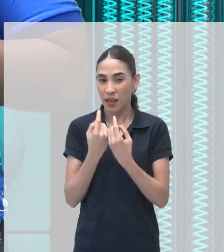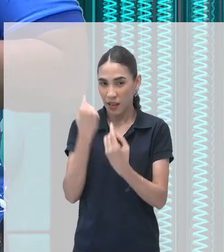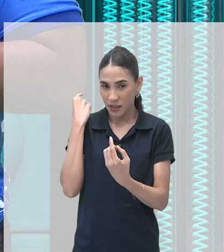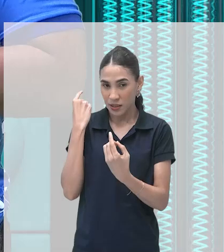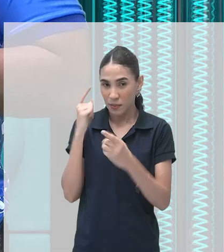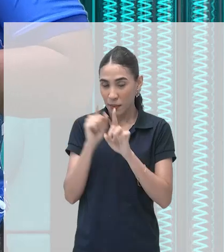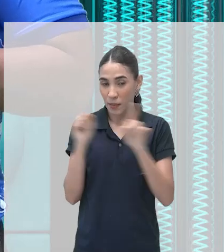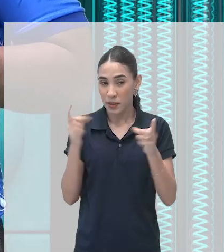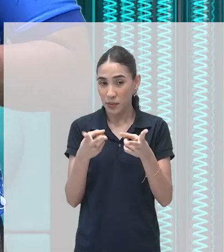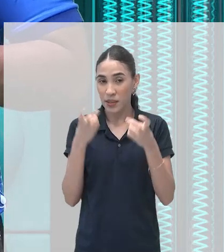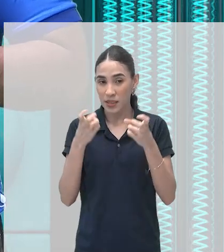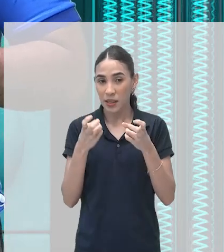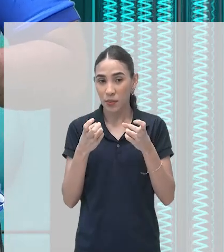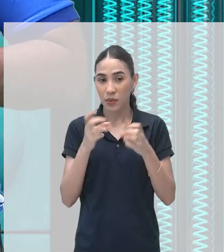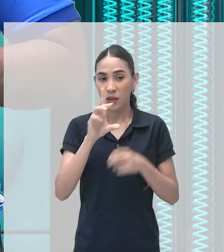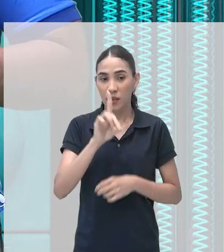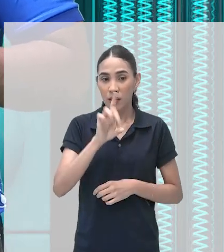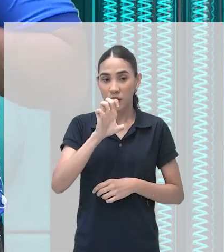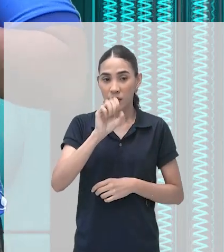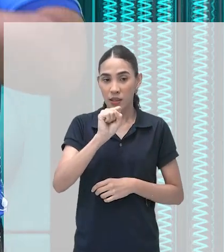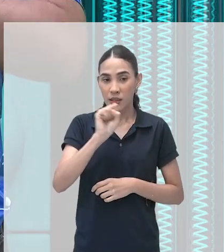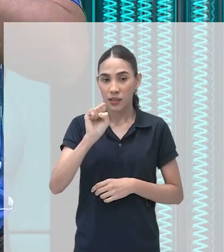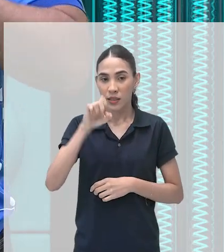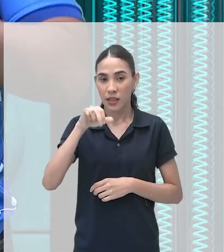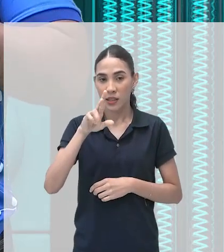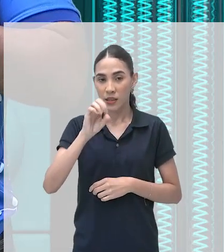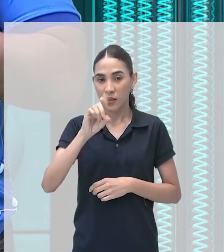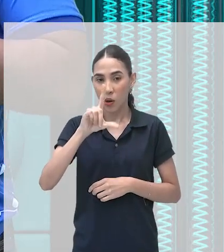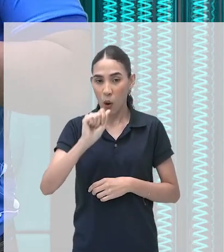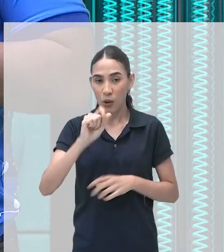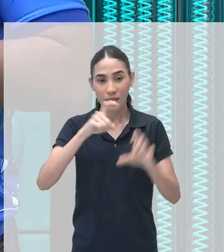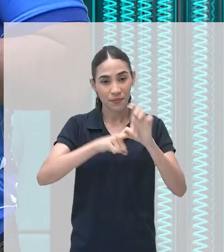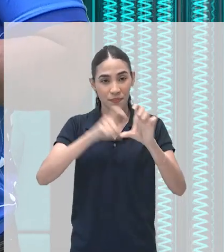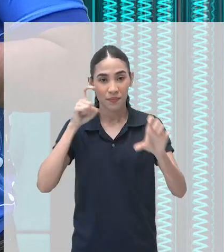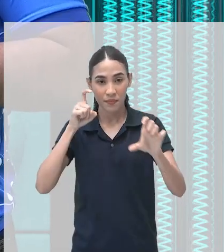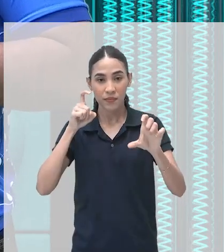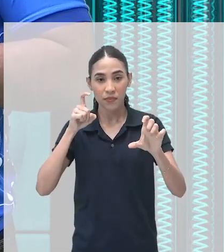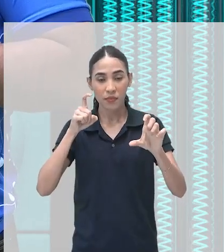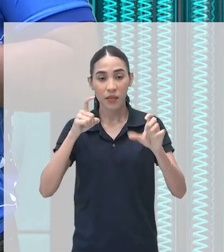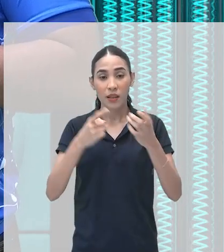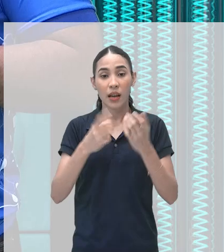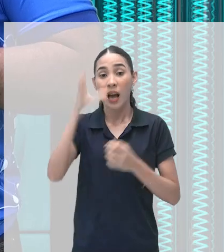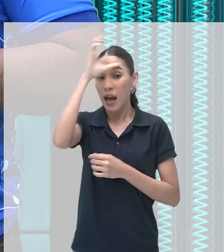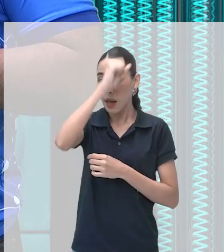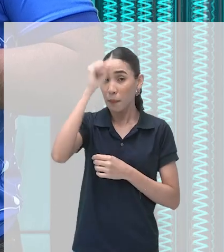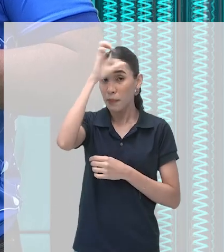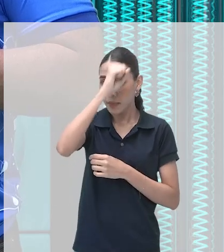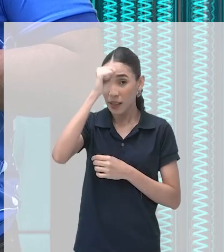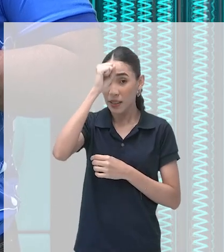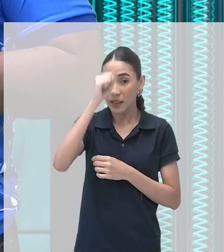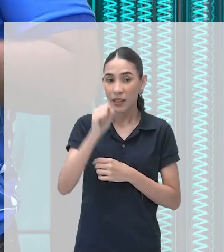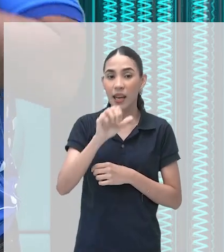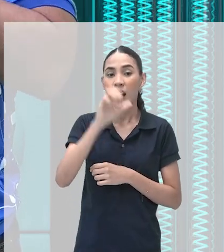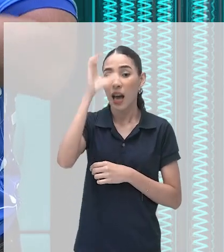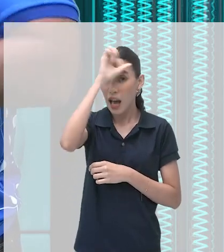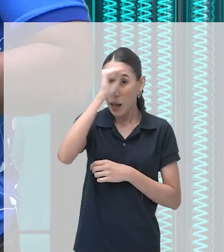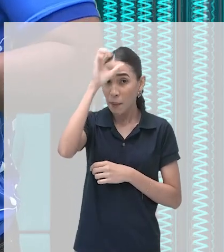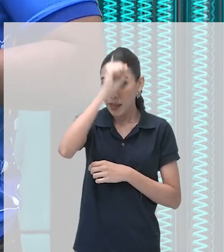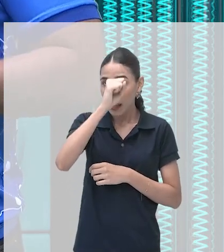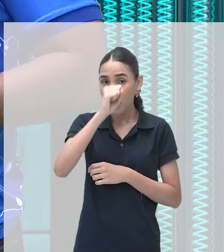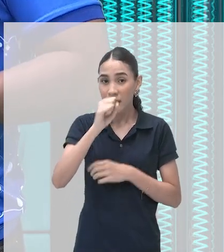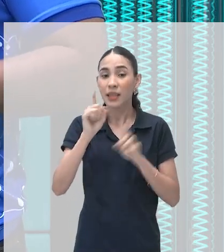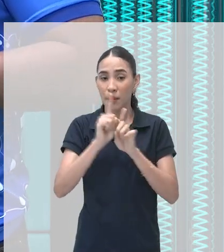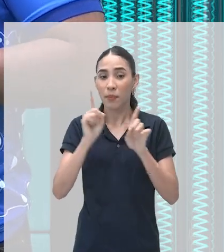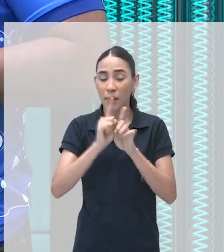e percebam que desenrola, olha só, saia das dívidas, aprenda, certo? Aprenda, se